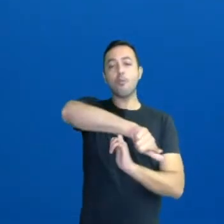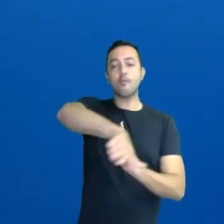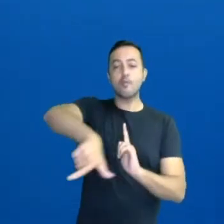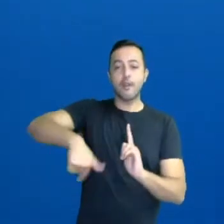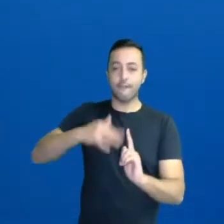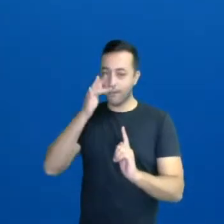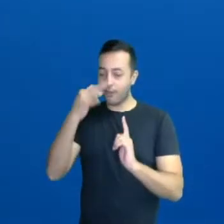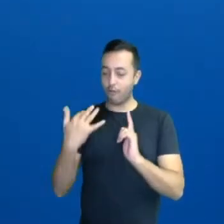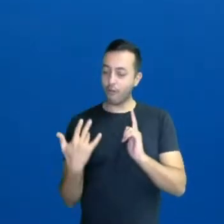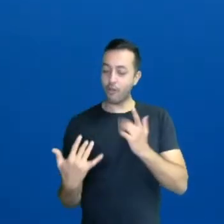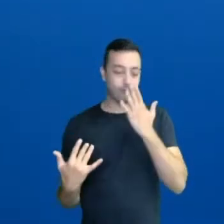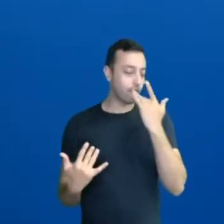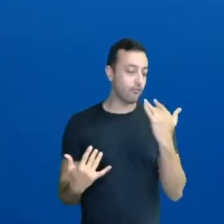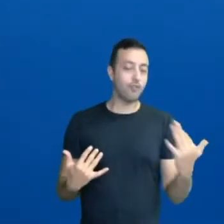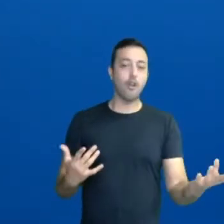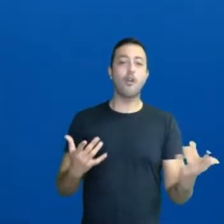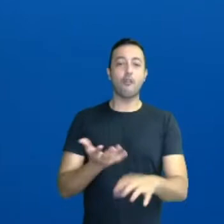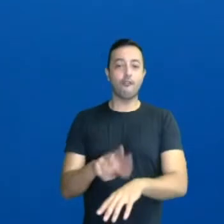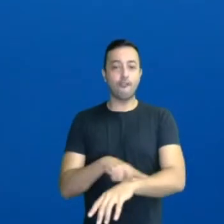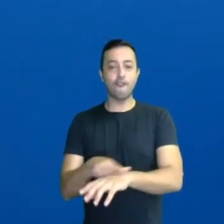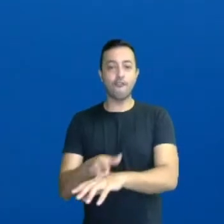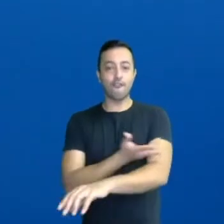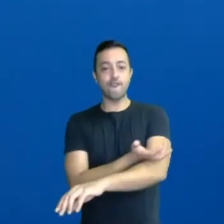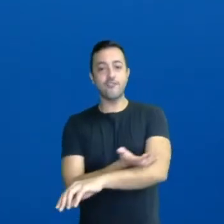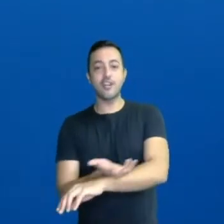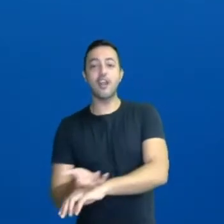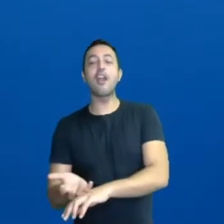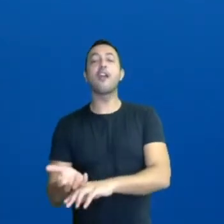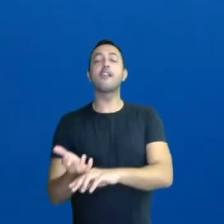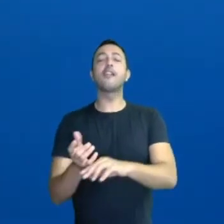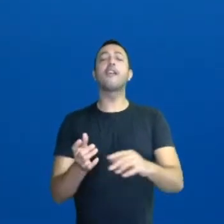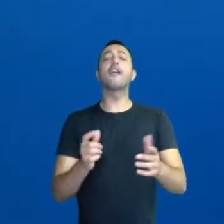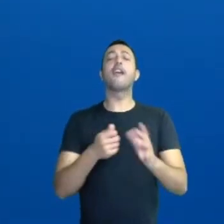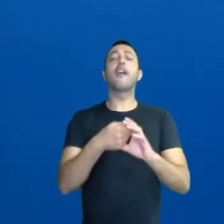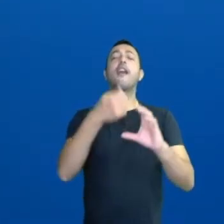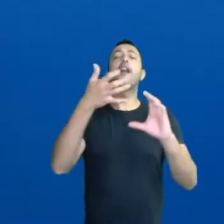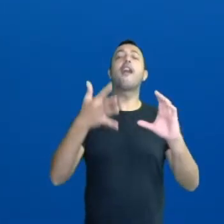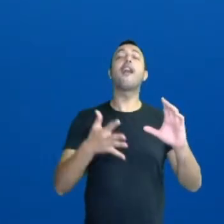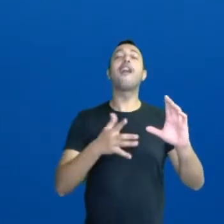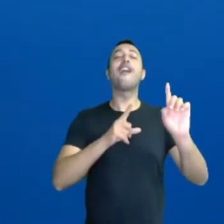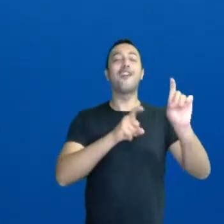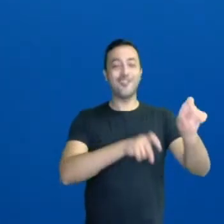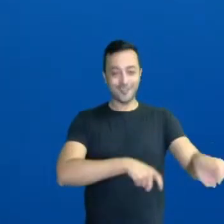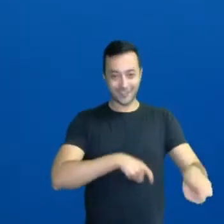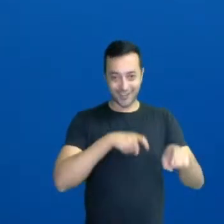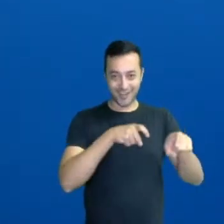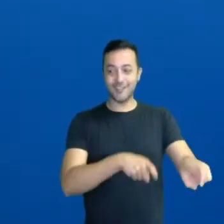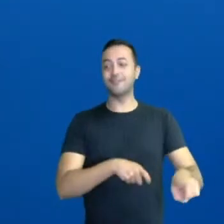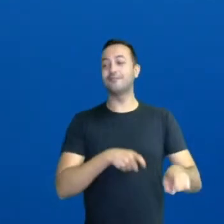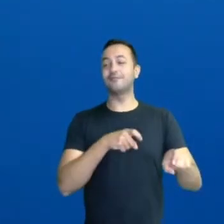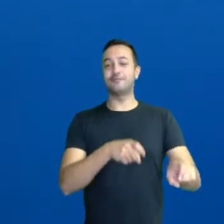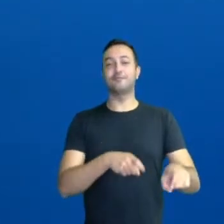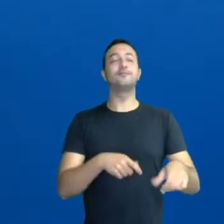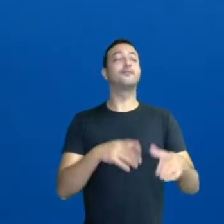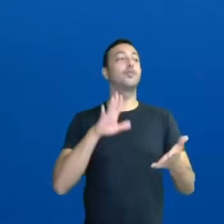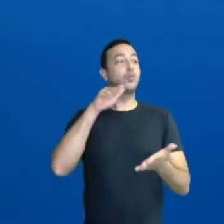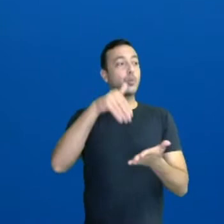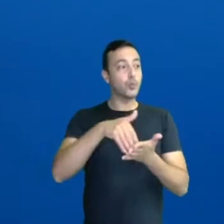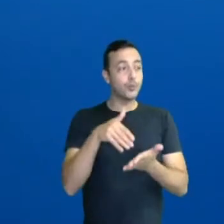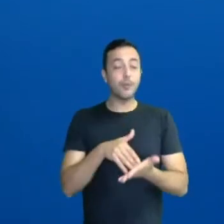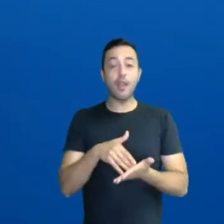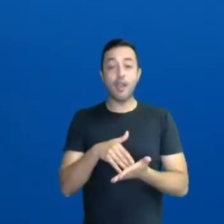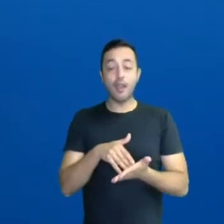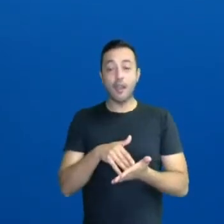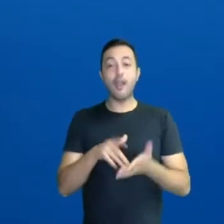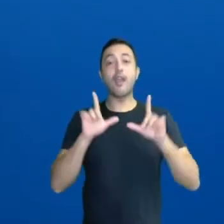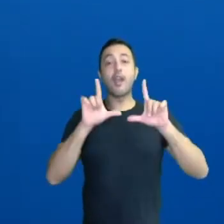ao redor, muito pasto também. Características de zona rural. E a última ali,